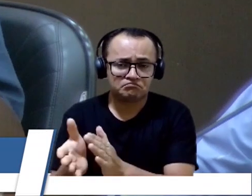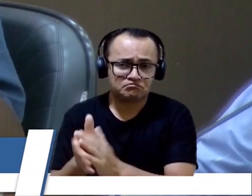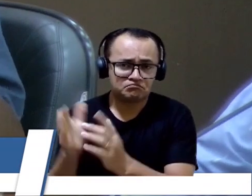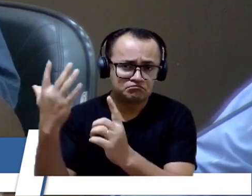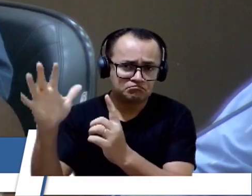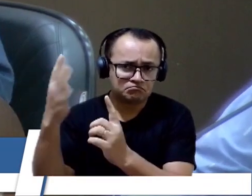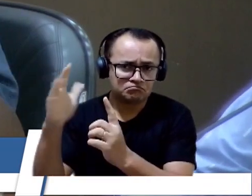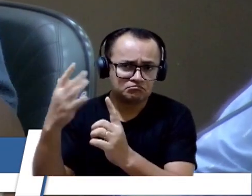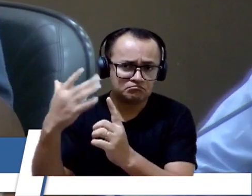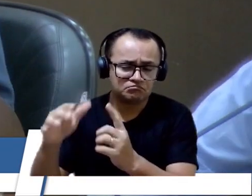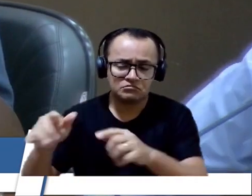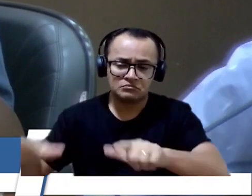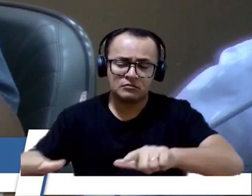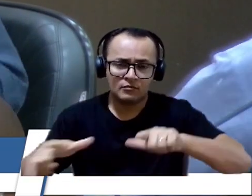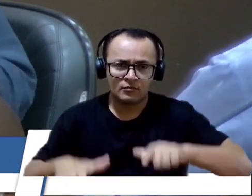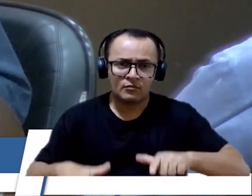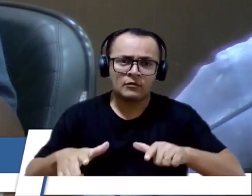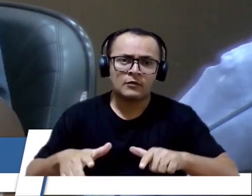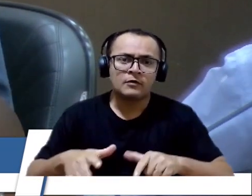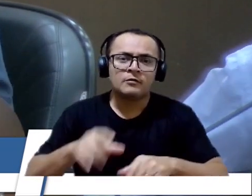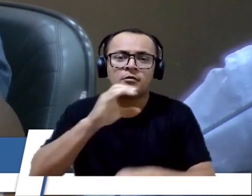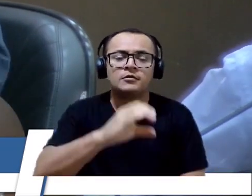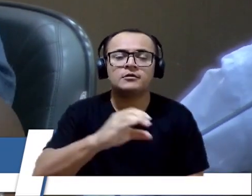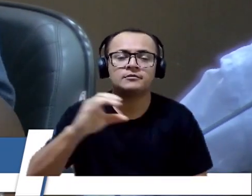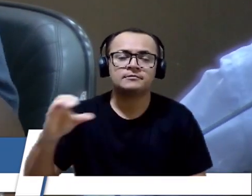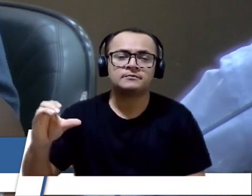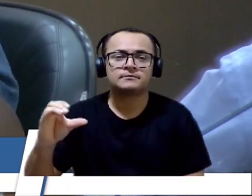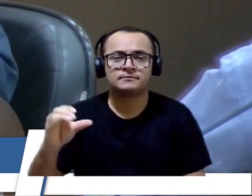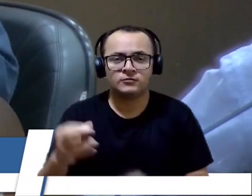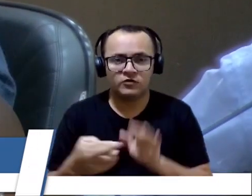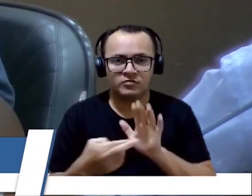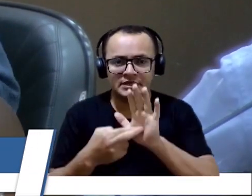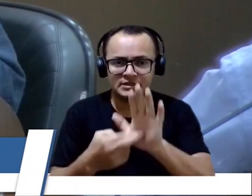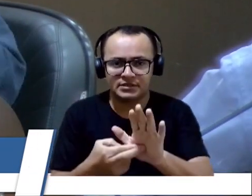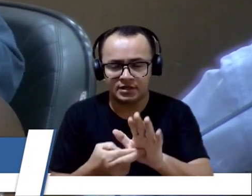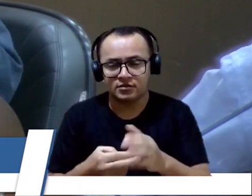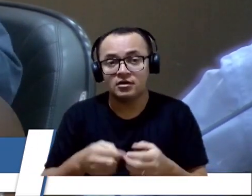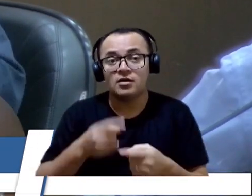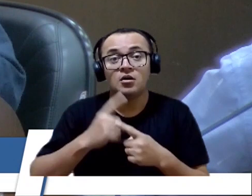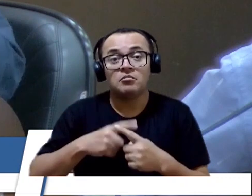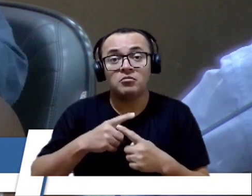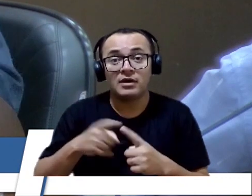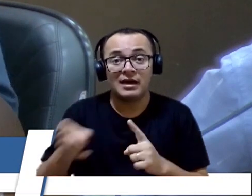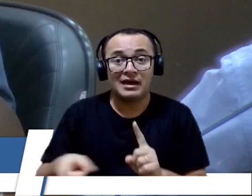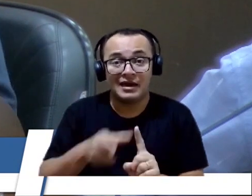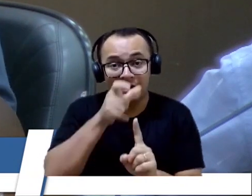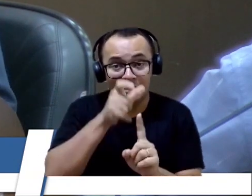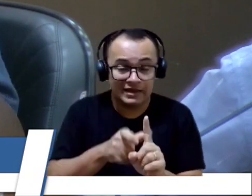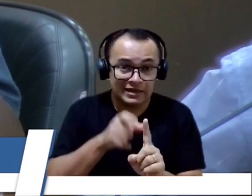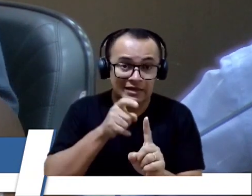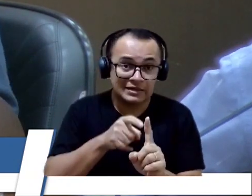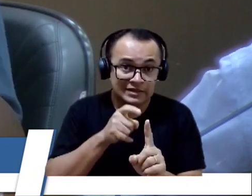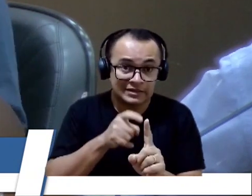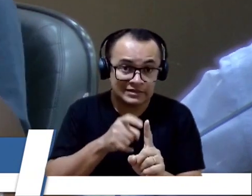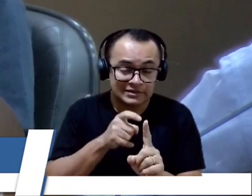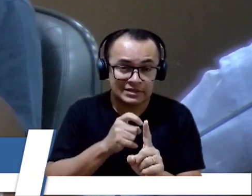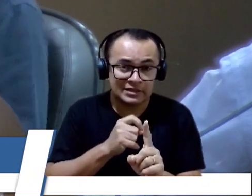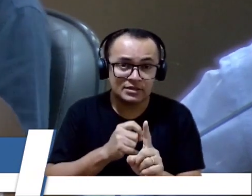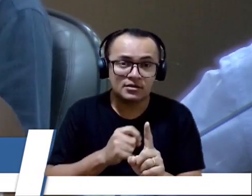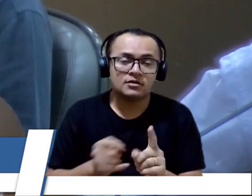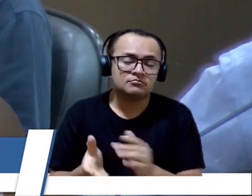cidadania que foi apresentado, que é uma pessoa extremamente capaz e que ele realmente merece.